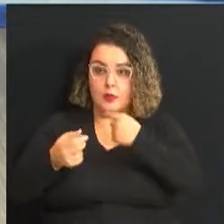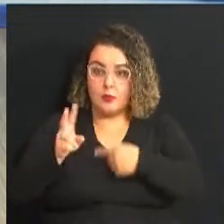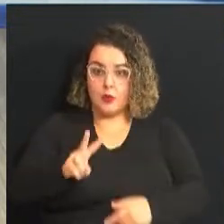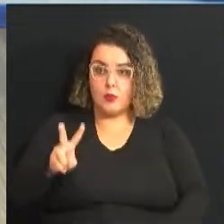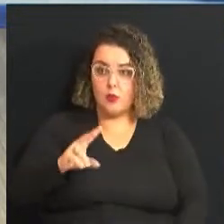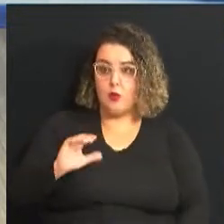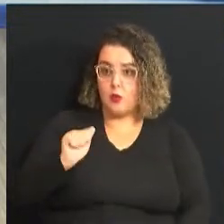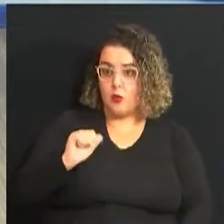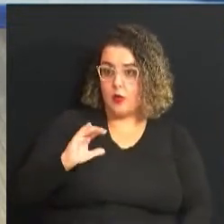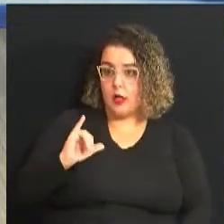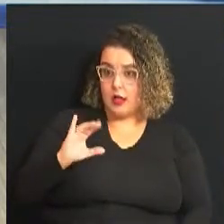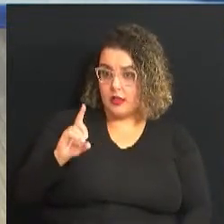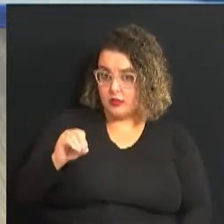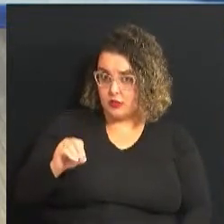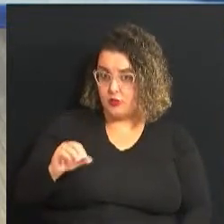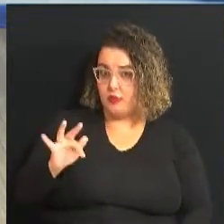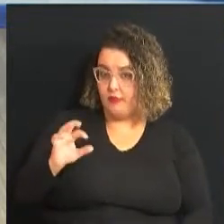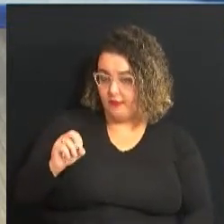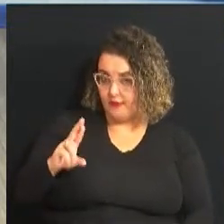é um exemplo?